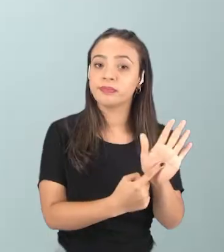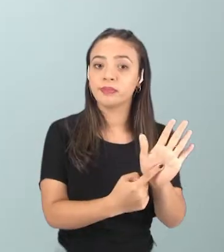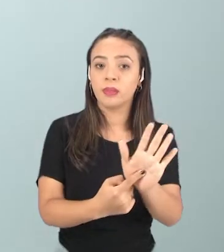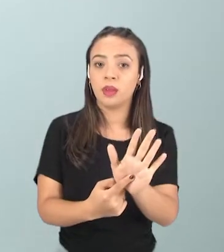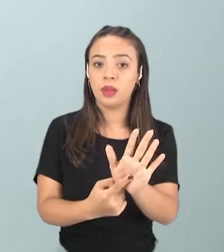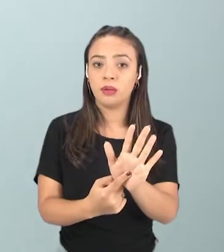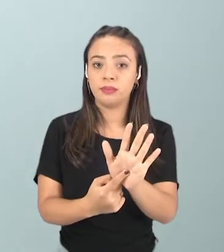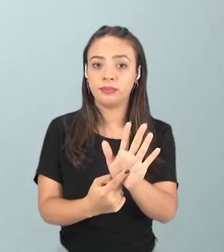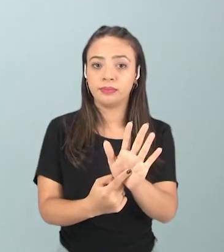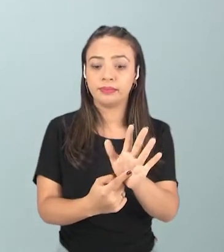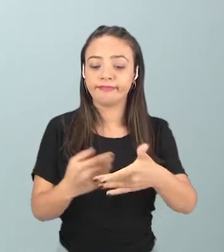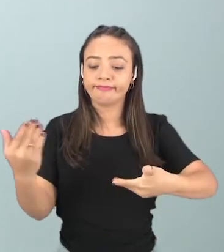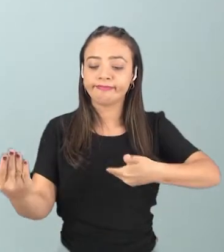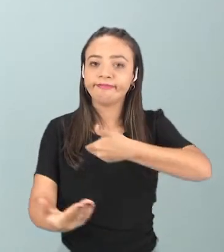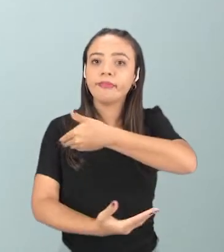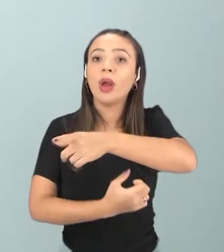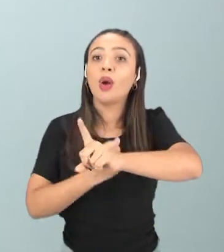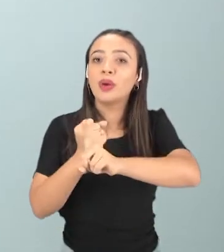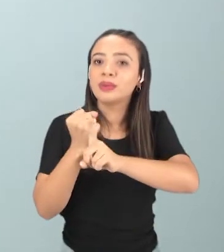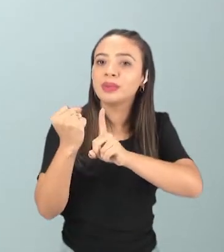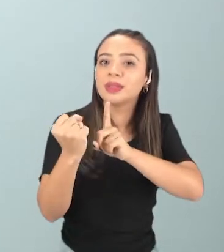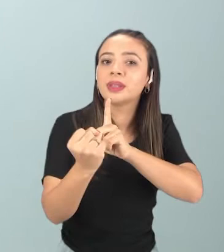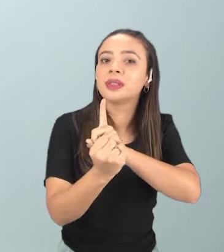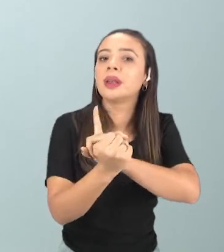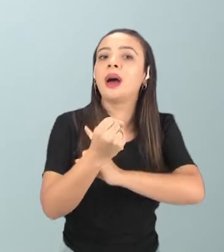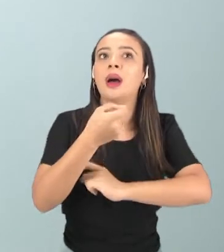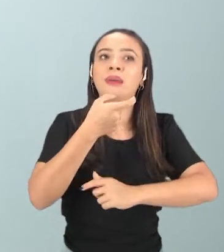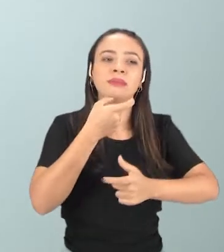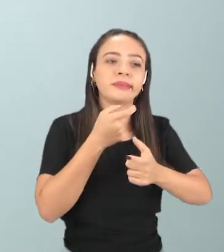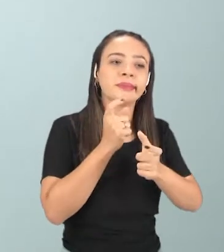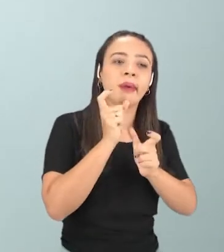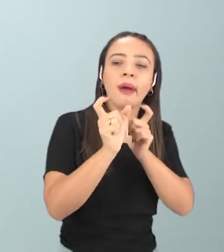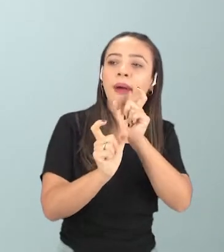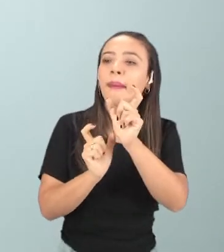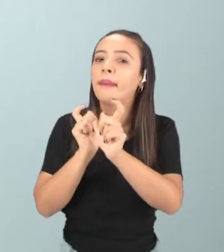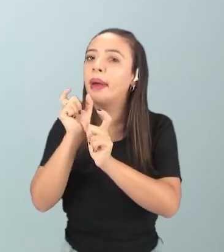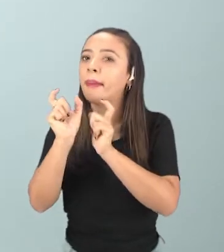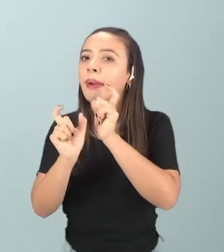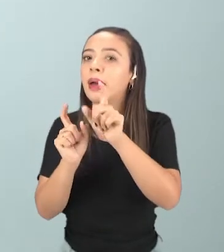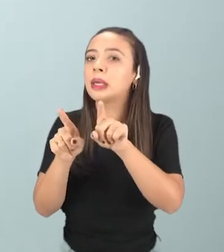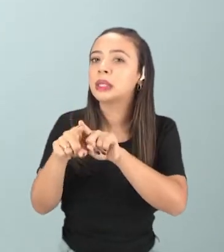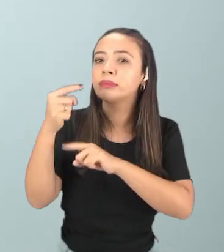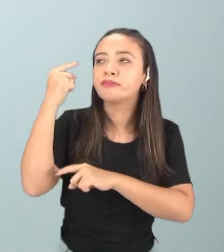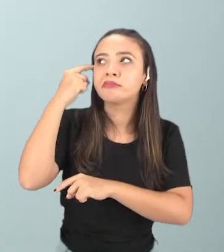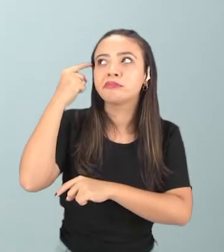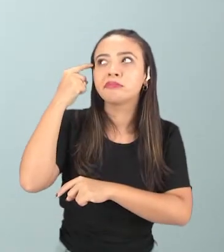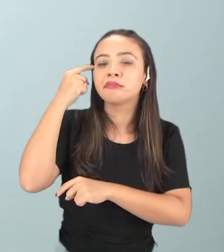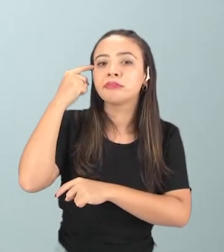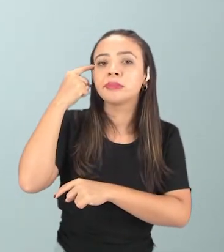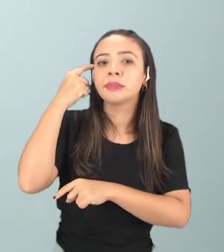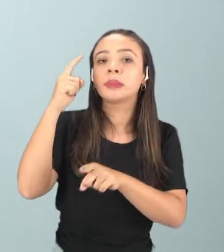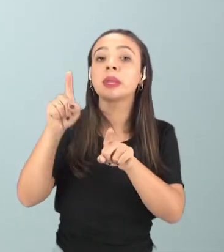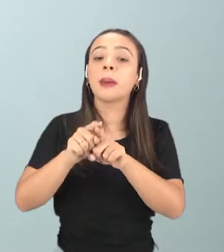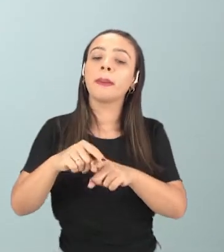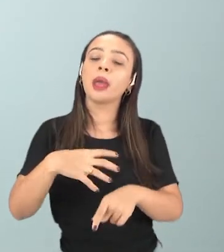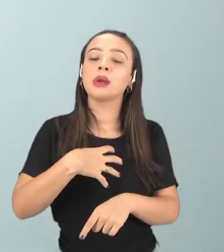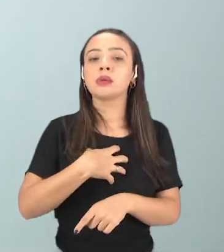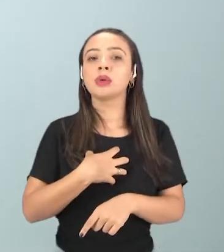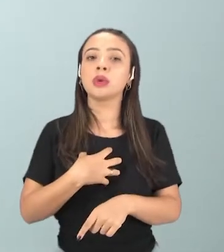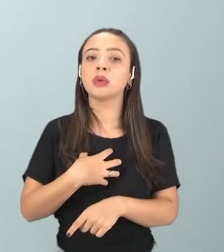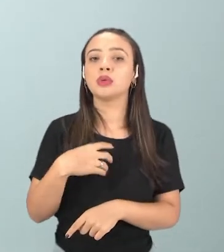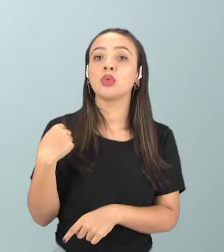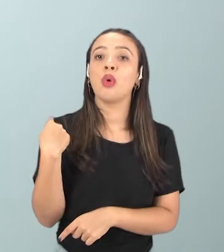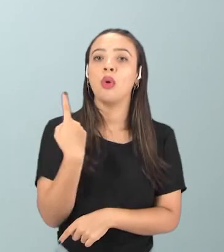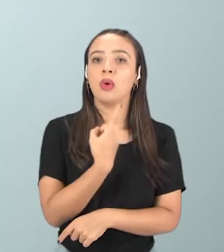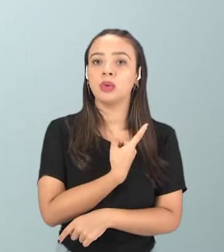nas pequenas relações sociais, em pequenos comentários ou em pequenos pensamentos e comportamentos que muitas vezes não